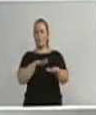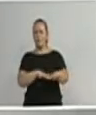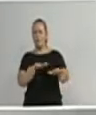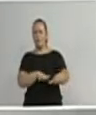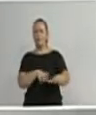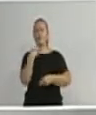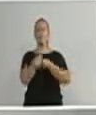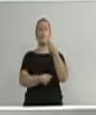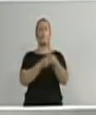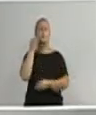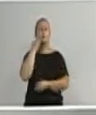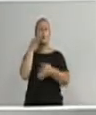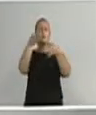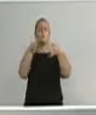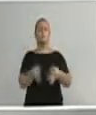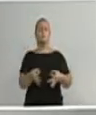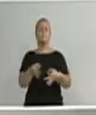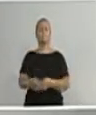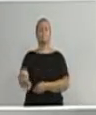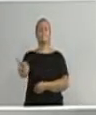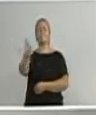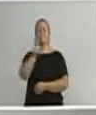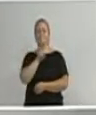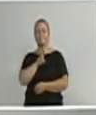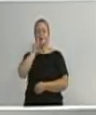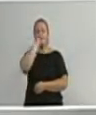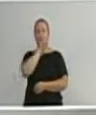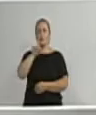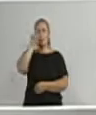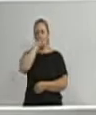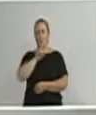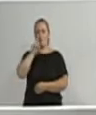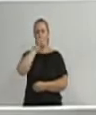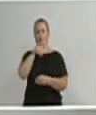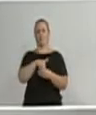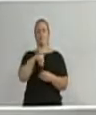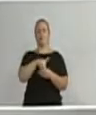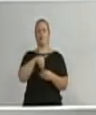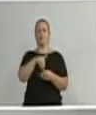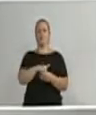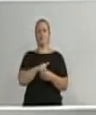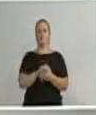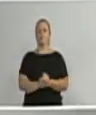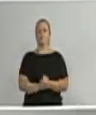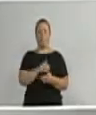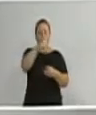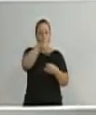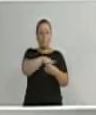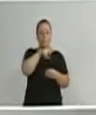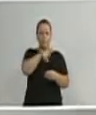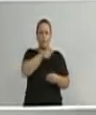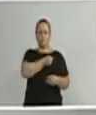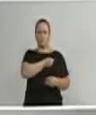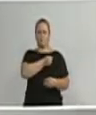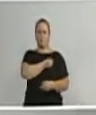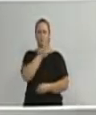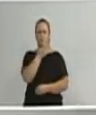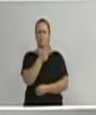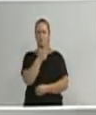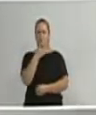a votação. E, com certeza, o voto 342, coincidentemente do PSDB, que valeu mais uma vez para